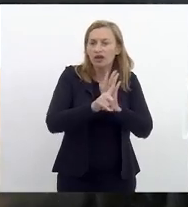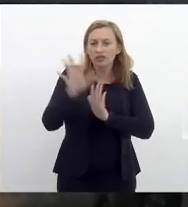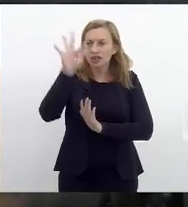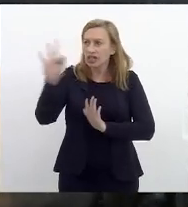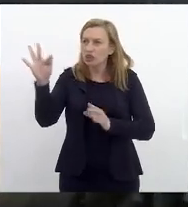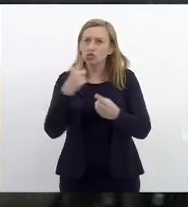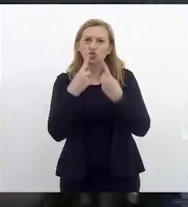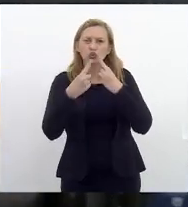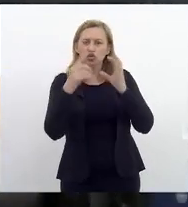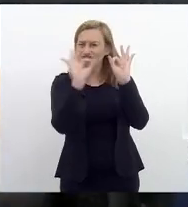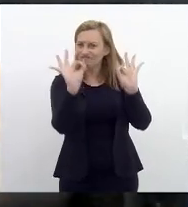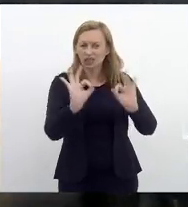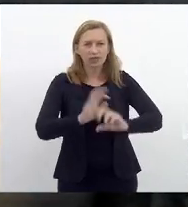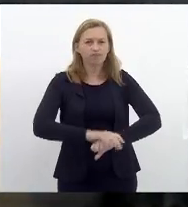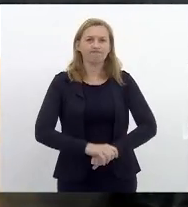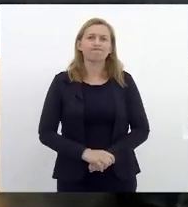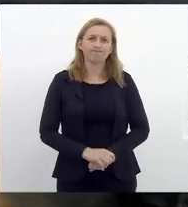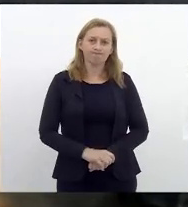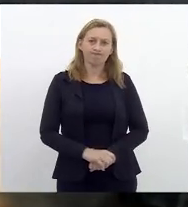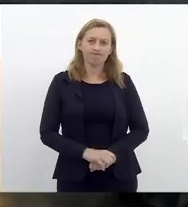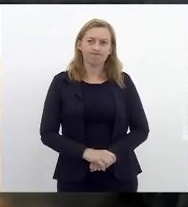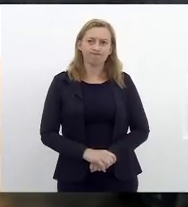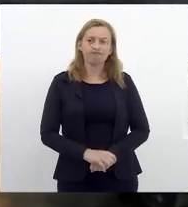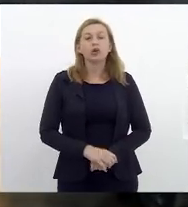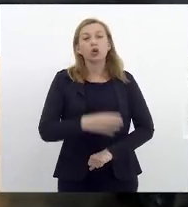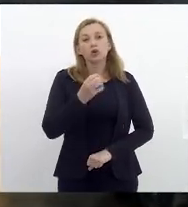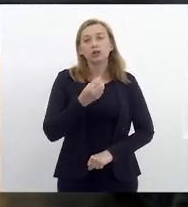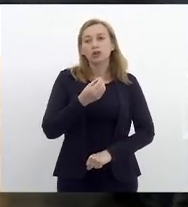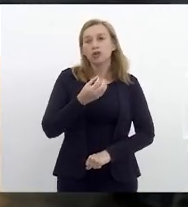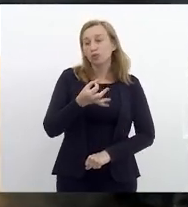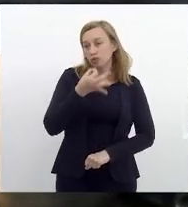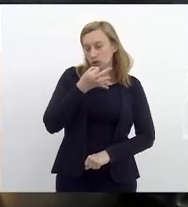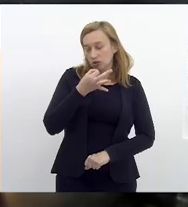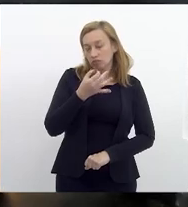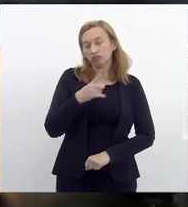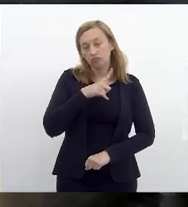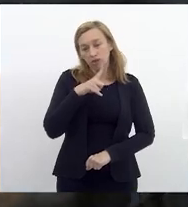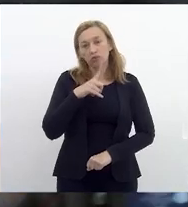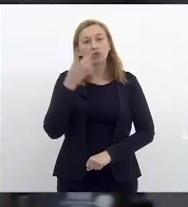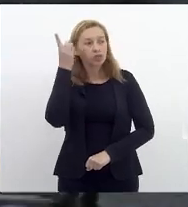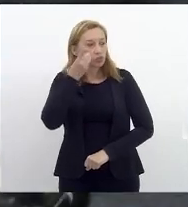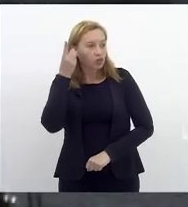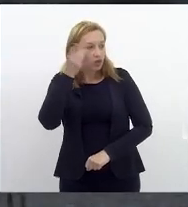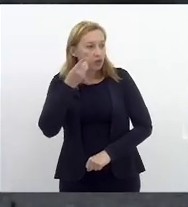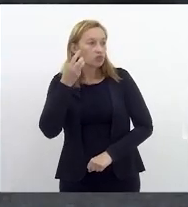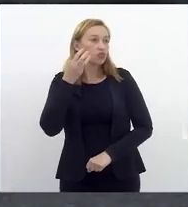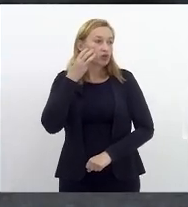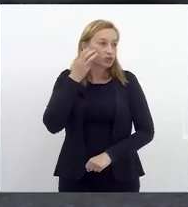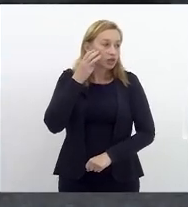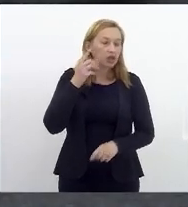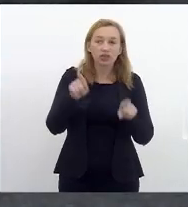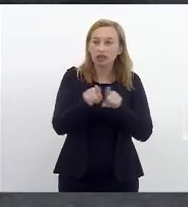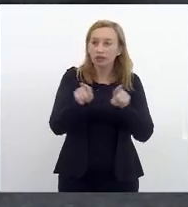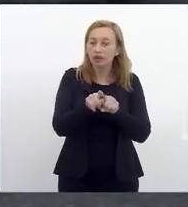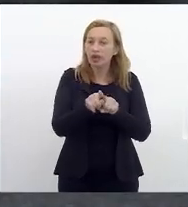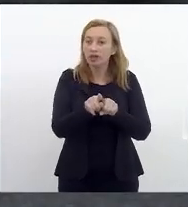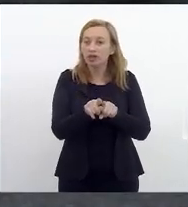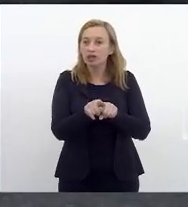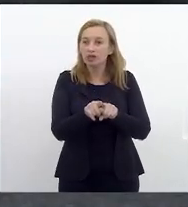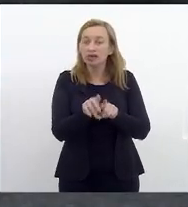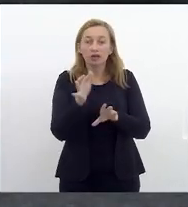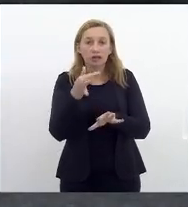discutir. E ele sugere ao deputado Valdeque, também ao presidente da Comissão de Educação, que haja uma audiência pública para